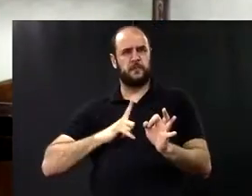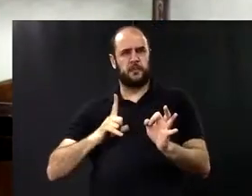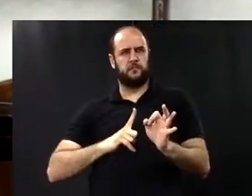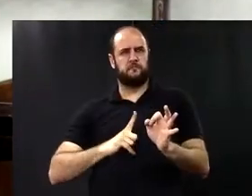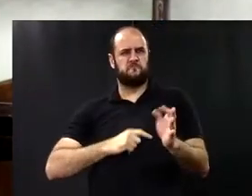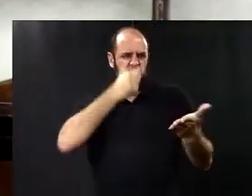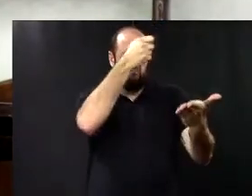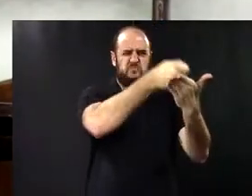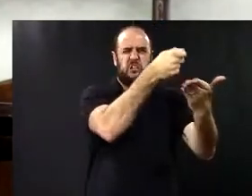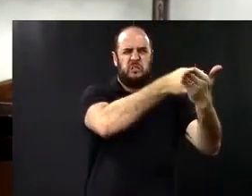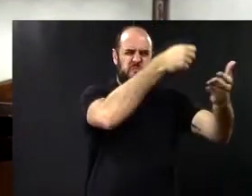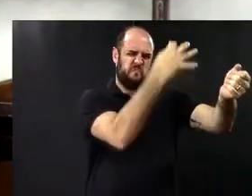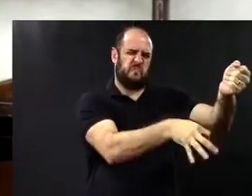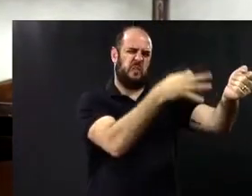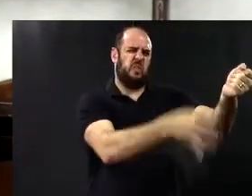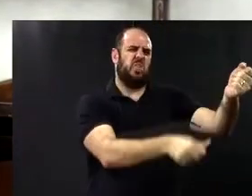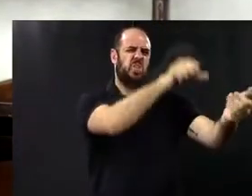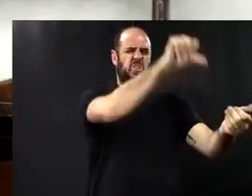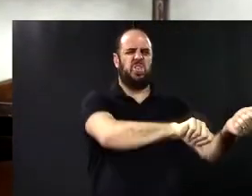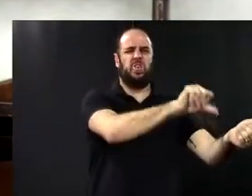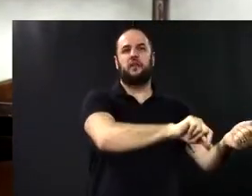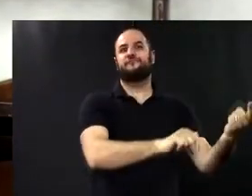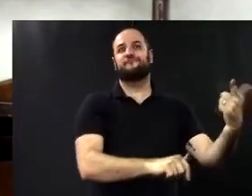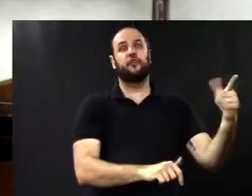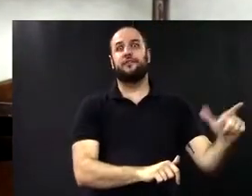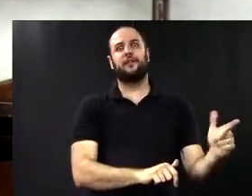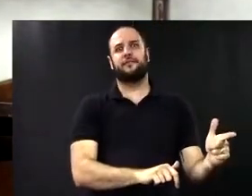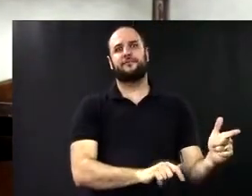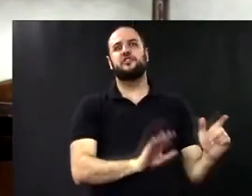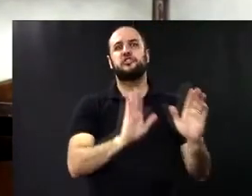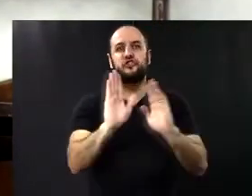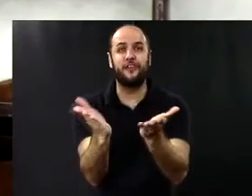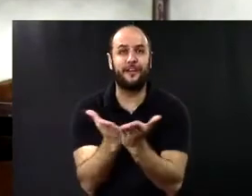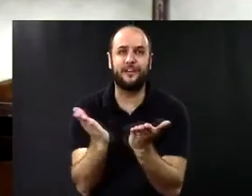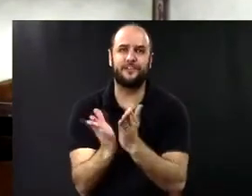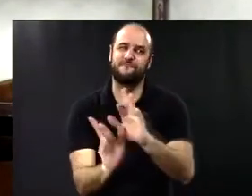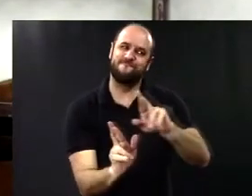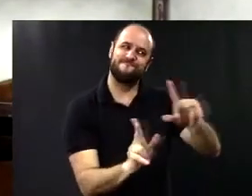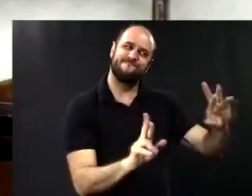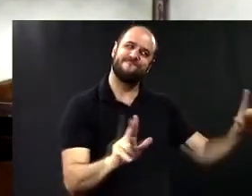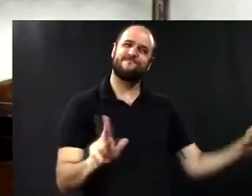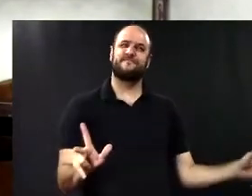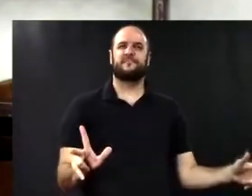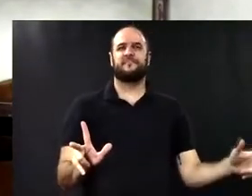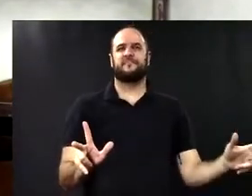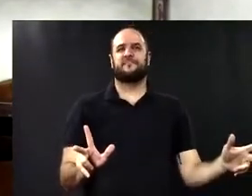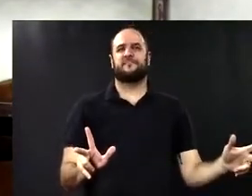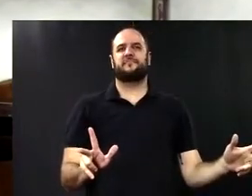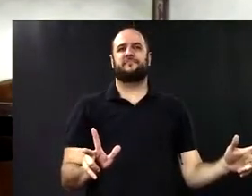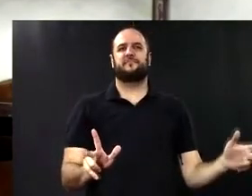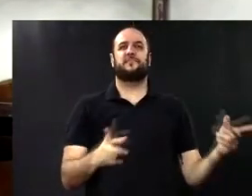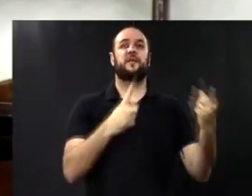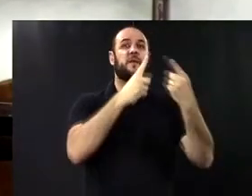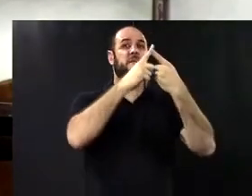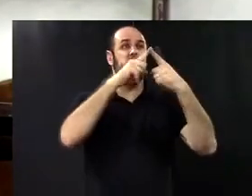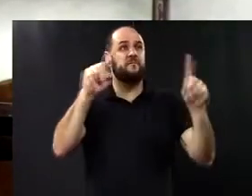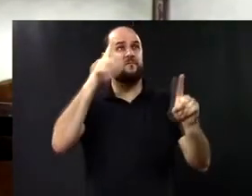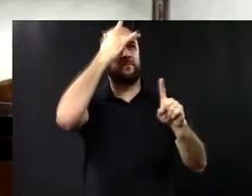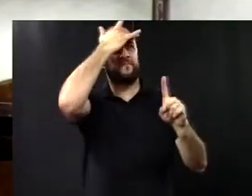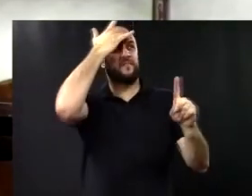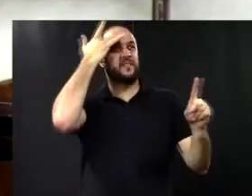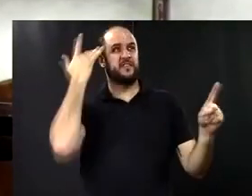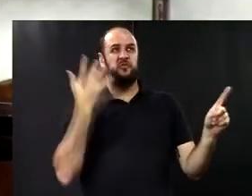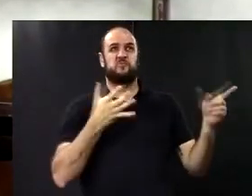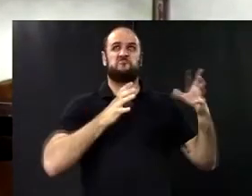punido. Mas aquele que é ímpio, esse sim, está sob a condenação e recebe a punição. Eu não